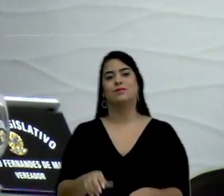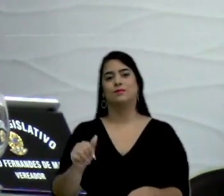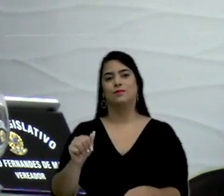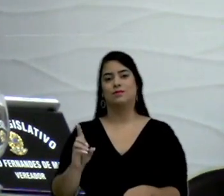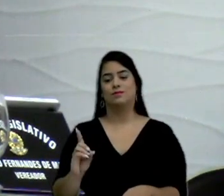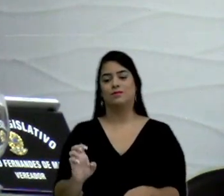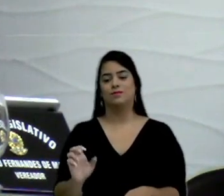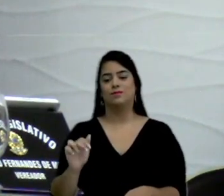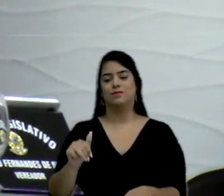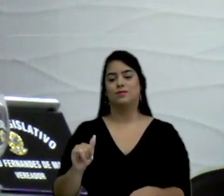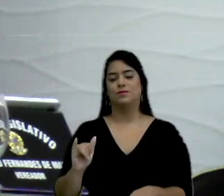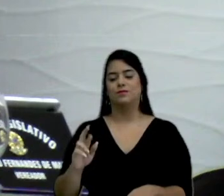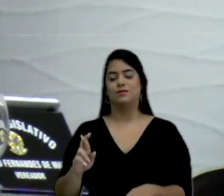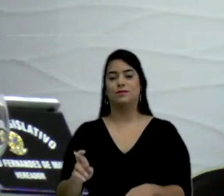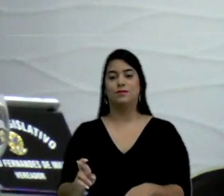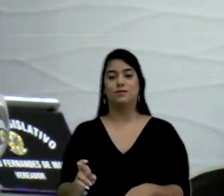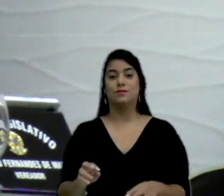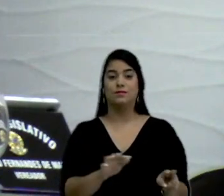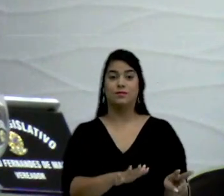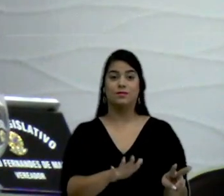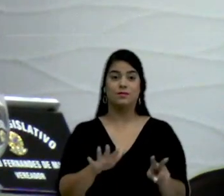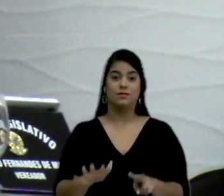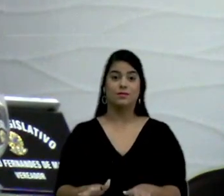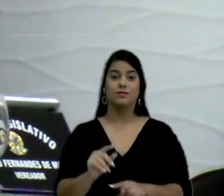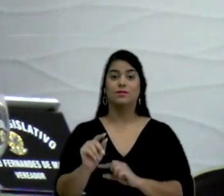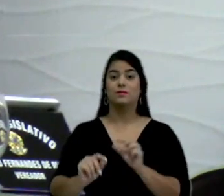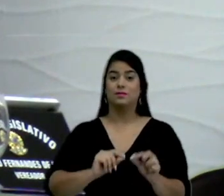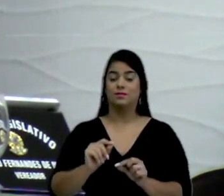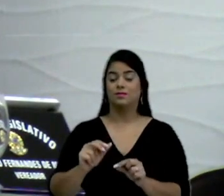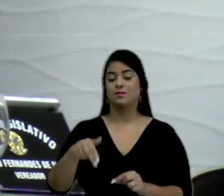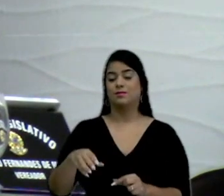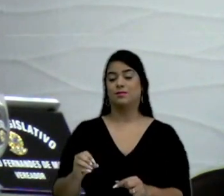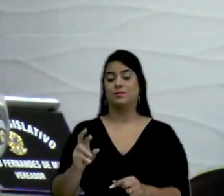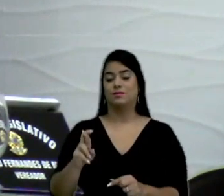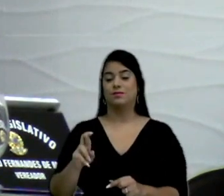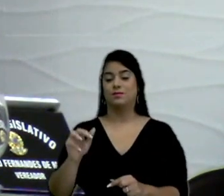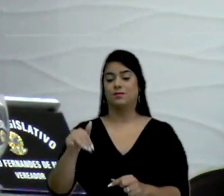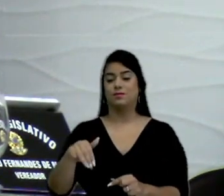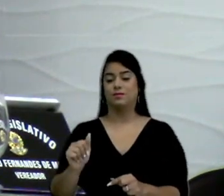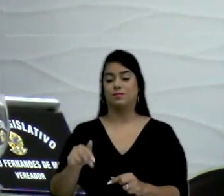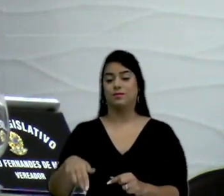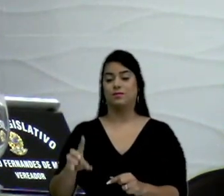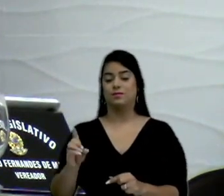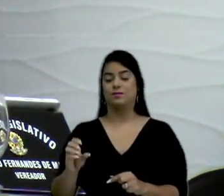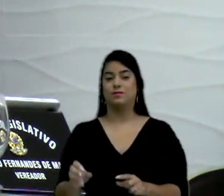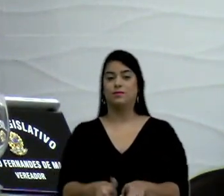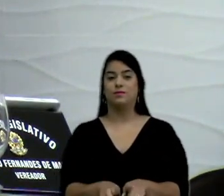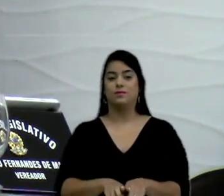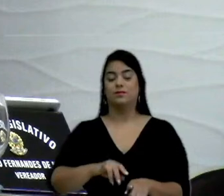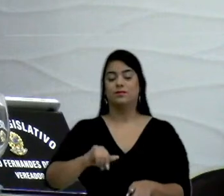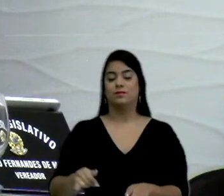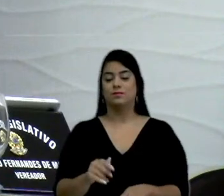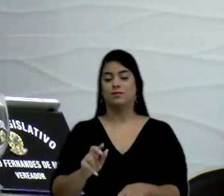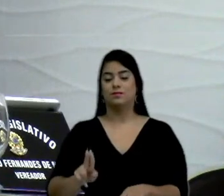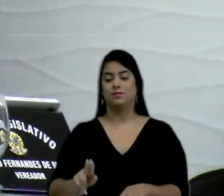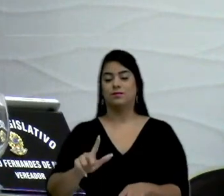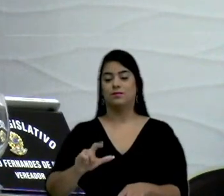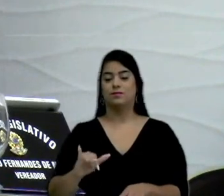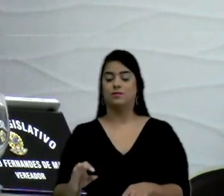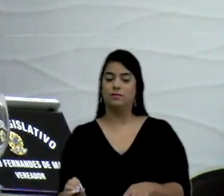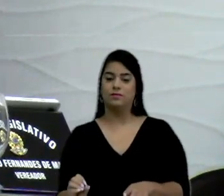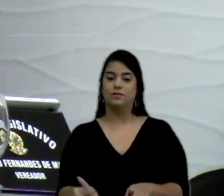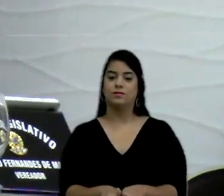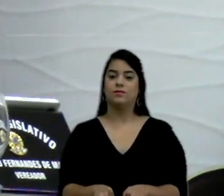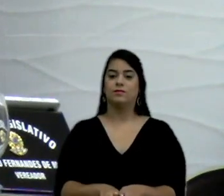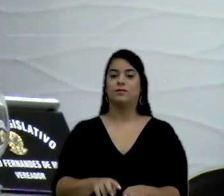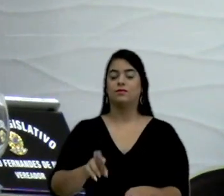Ademir Matias e os da semana né normano Bezerra Júlio César né que trabalha no banco ricon